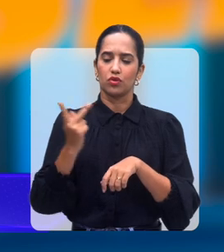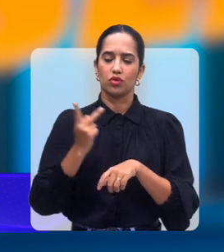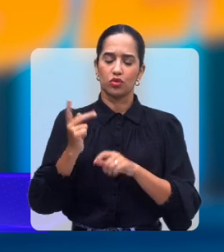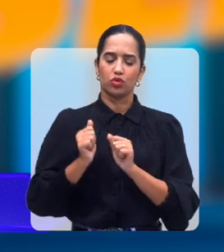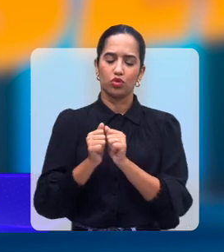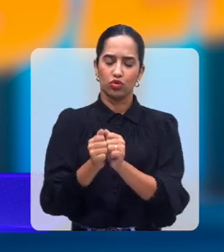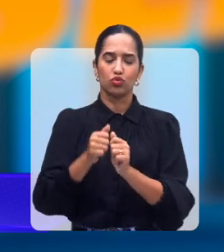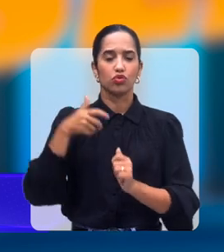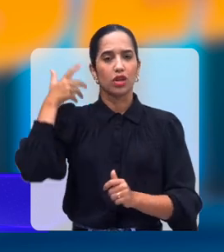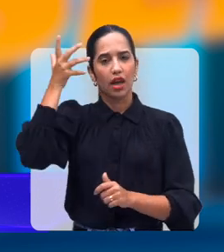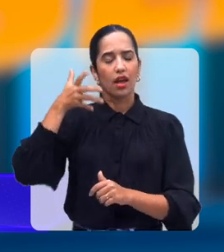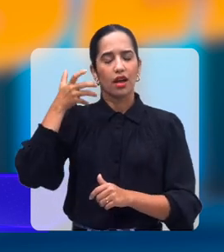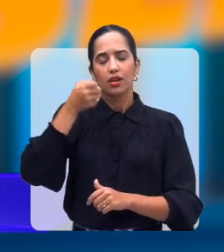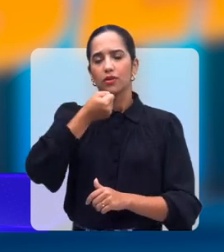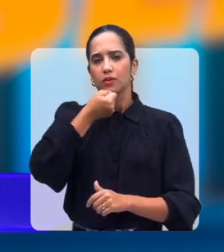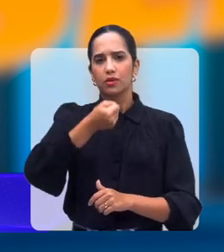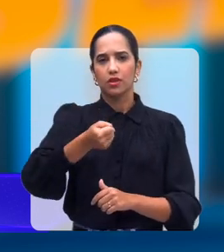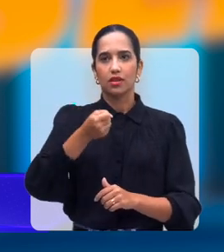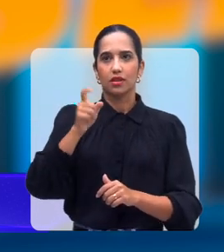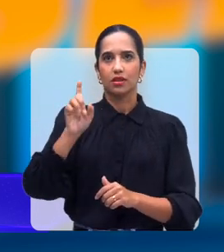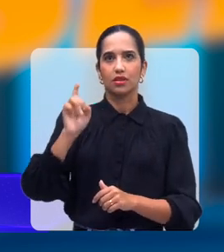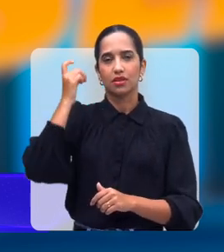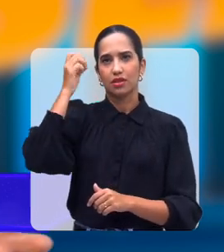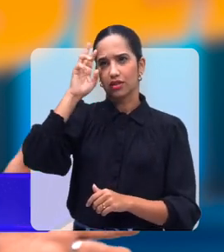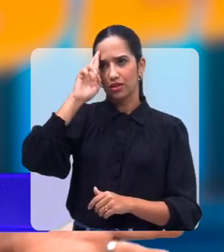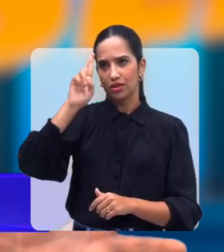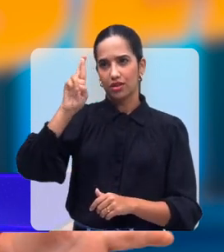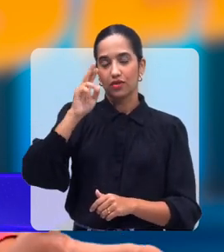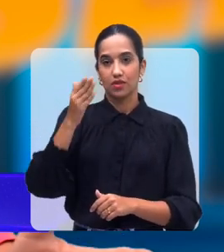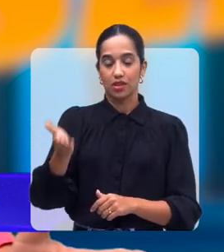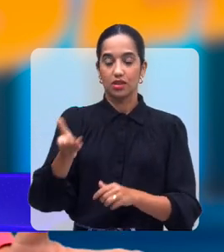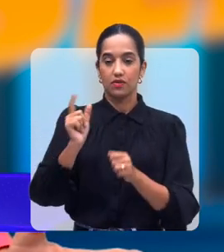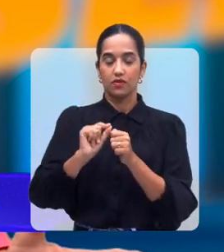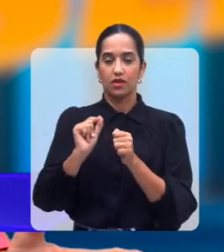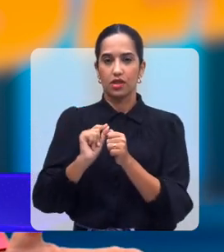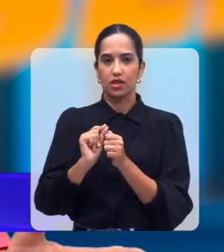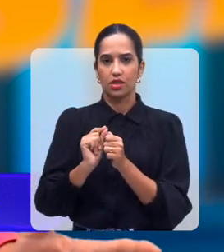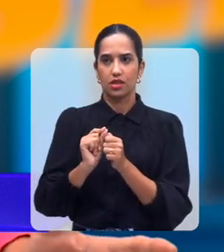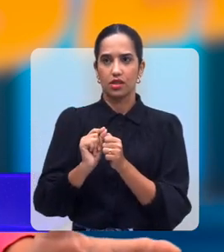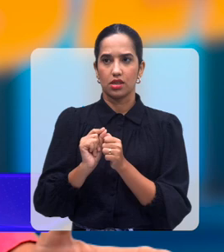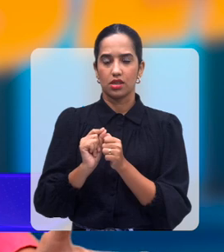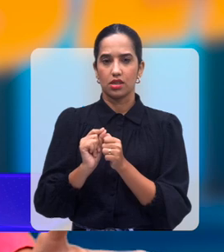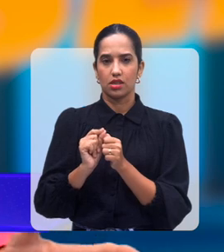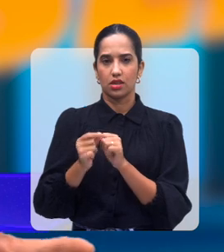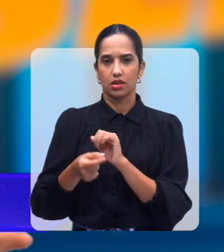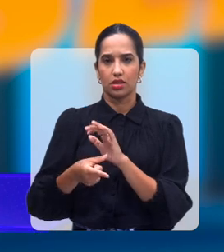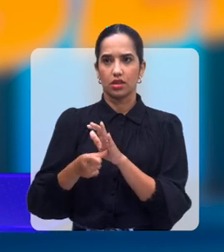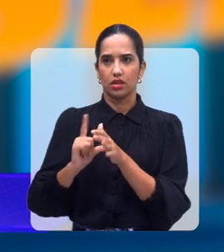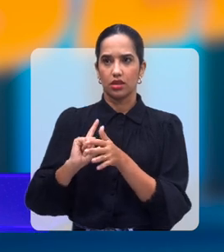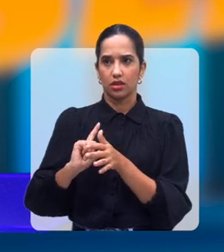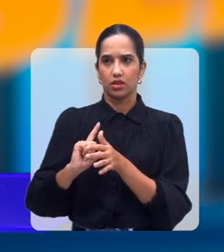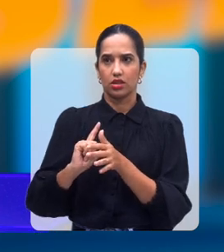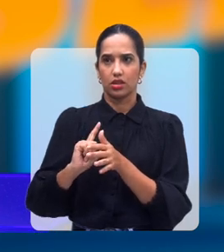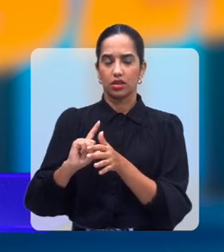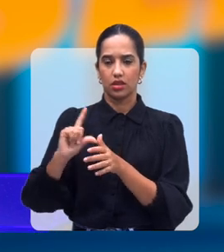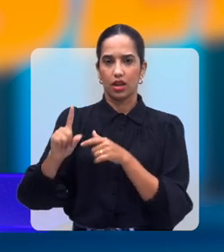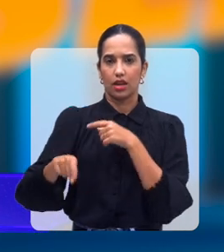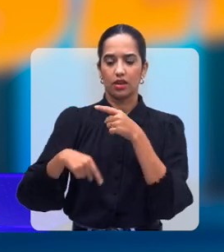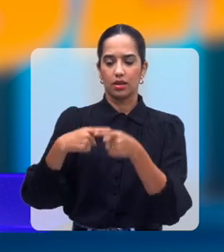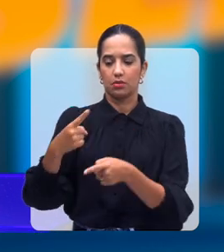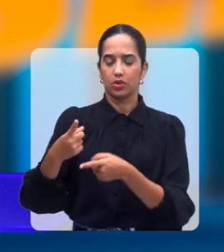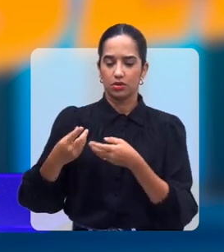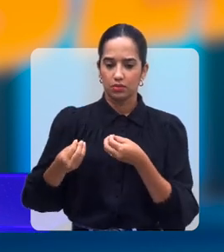um programa de rádio, né? O nosso diretor na época, você fazia um programa antes, né? Me entregava o horário,